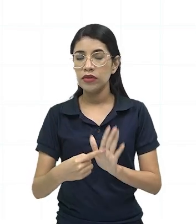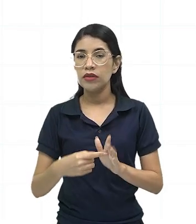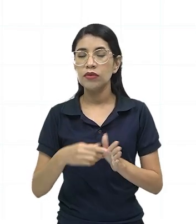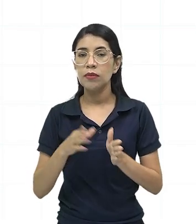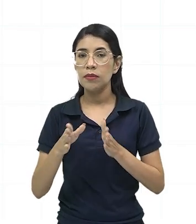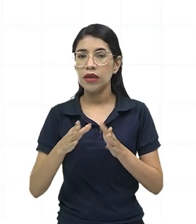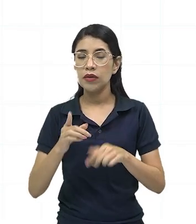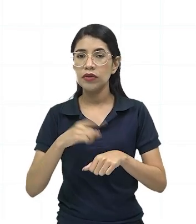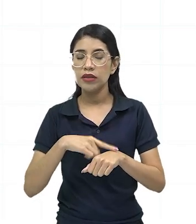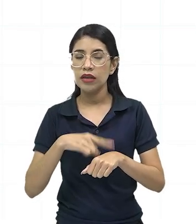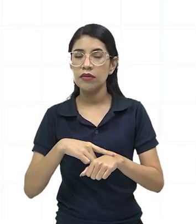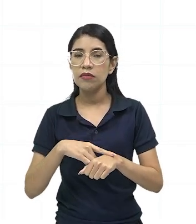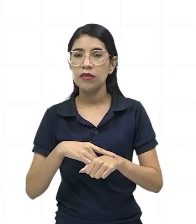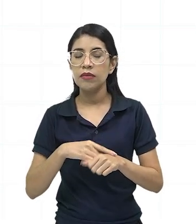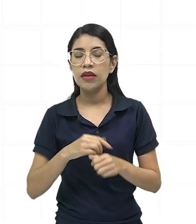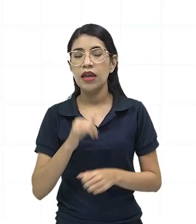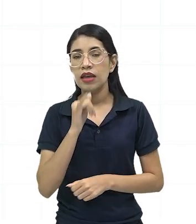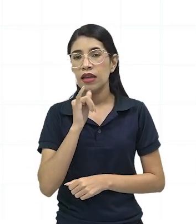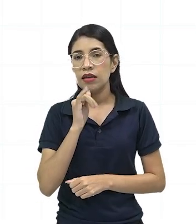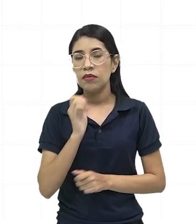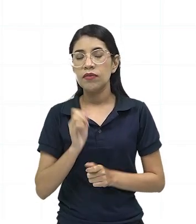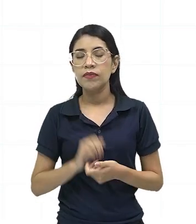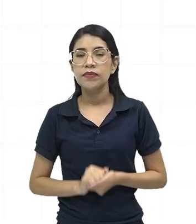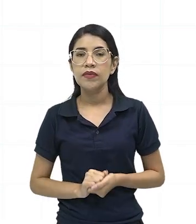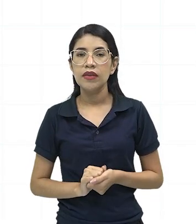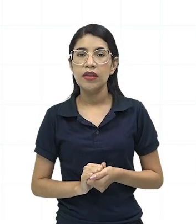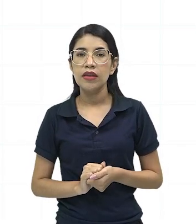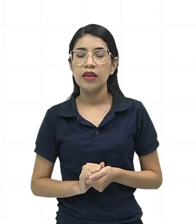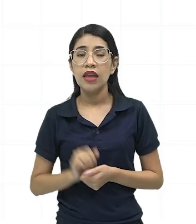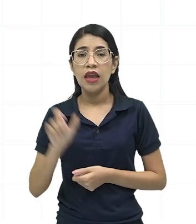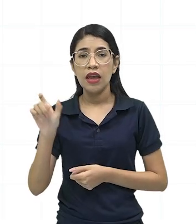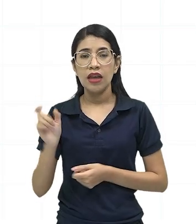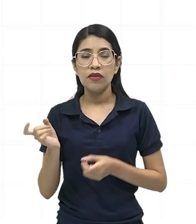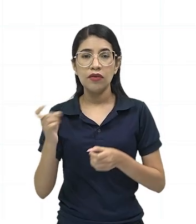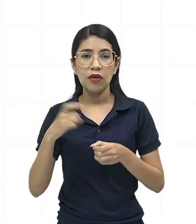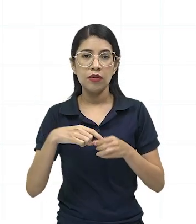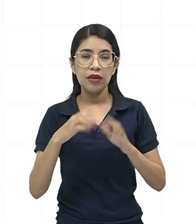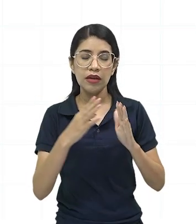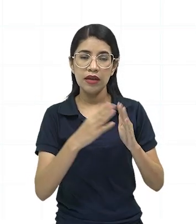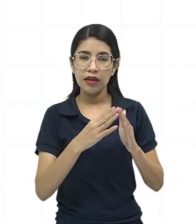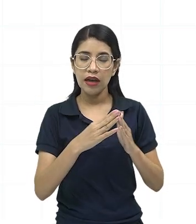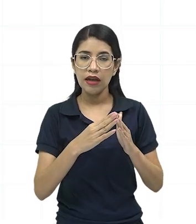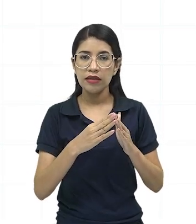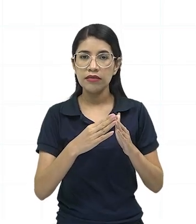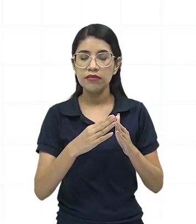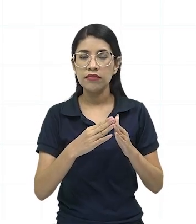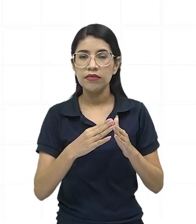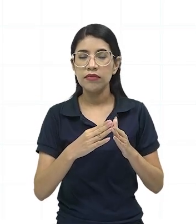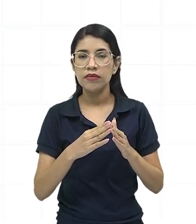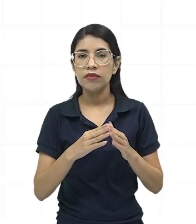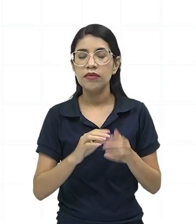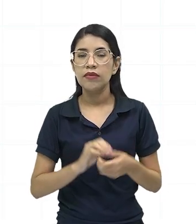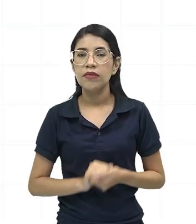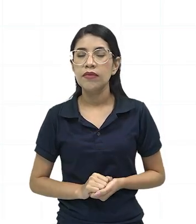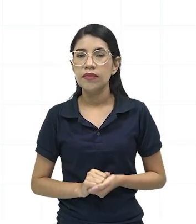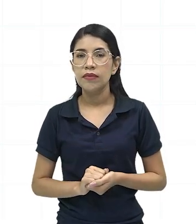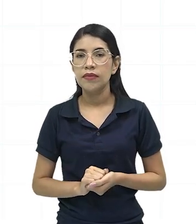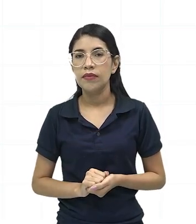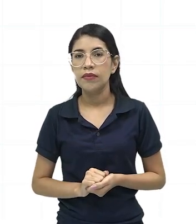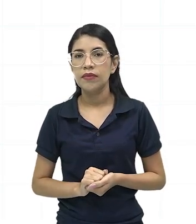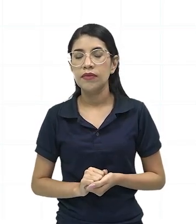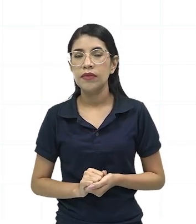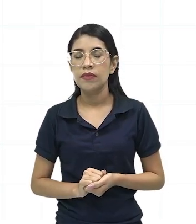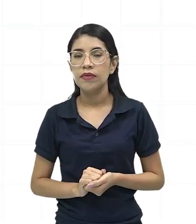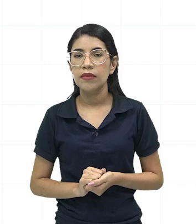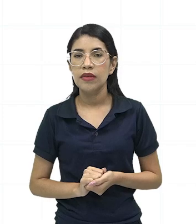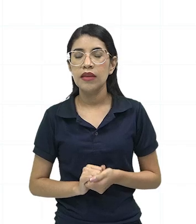voltará para casa, poderia ser, por exemplo, ele voltará para casa daqui a pouco. Seria ali a minha locução adverbial, não é?